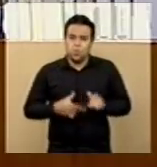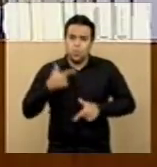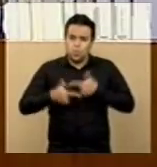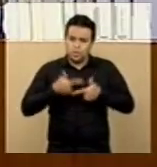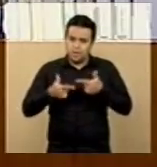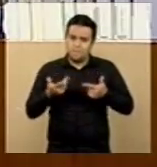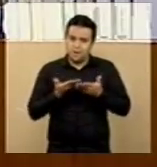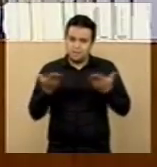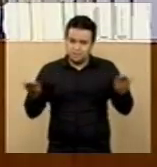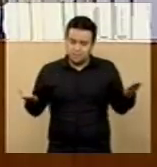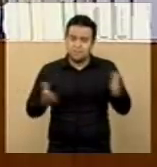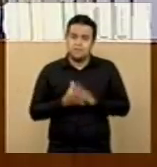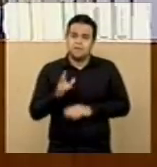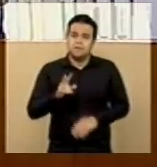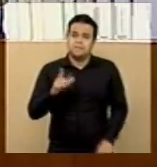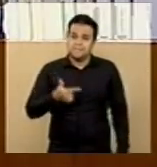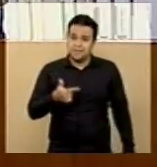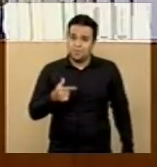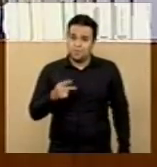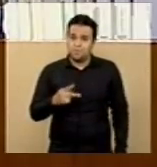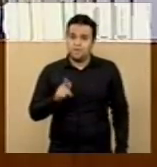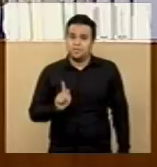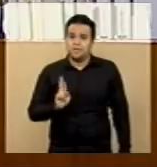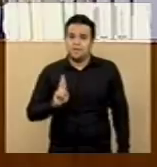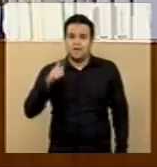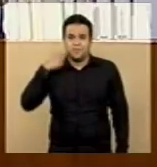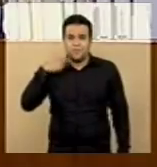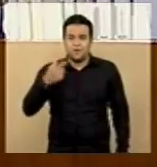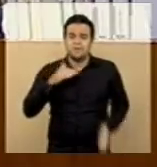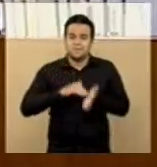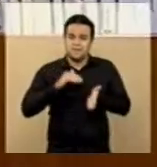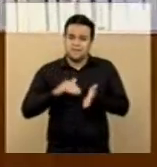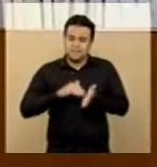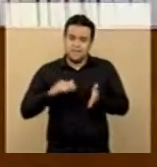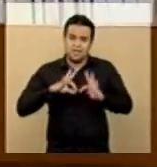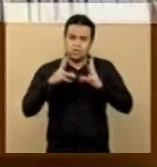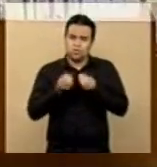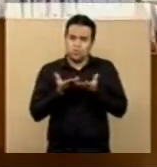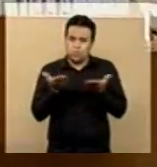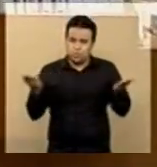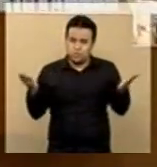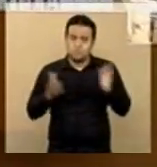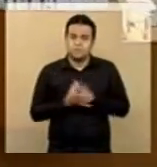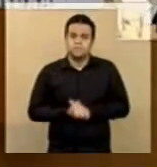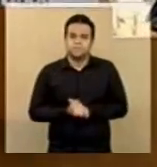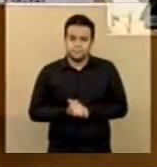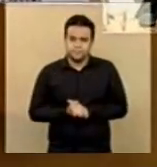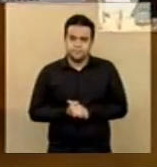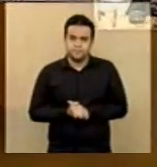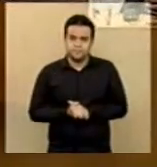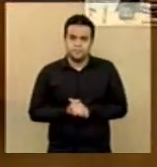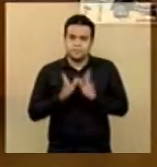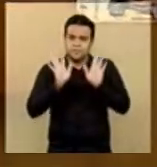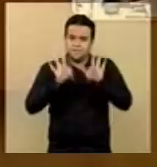vossas excelências, do vice-procurador, senhores advogados, senhora secretária de sessão, senhores servidores, assessores,